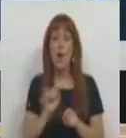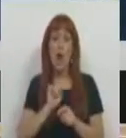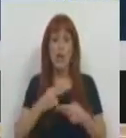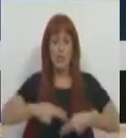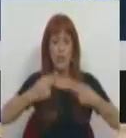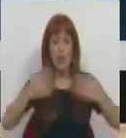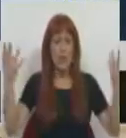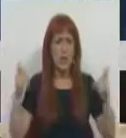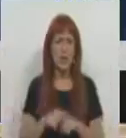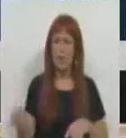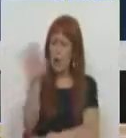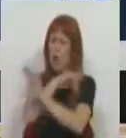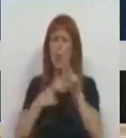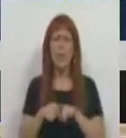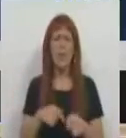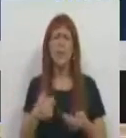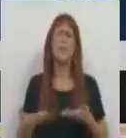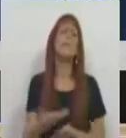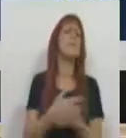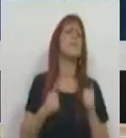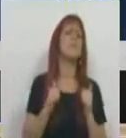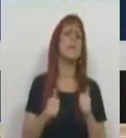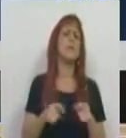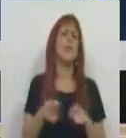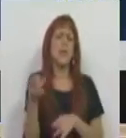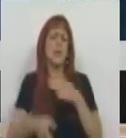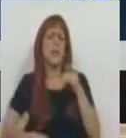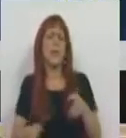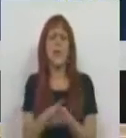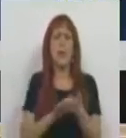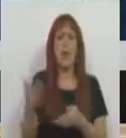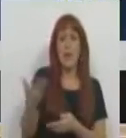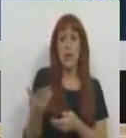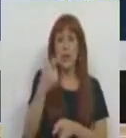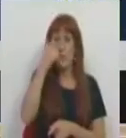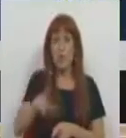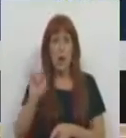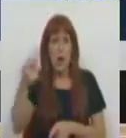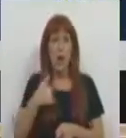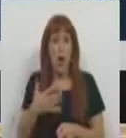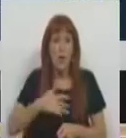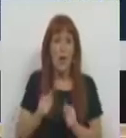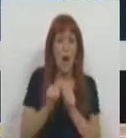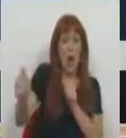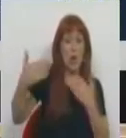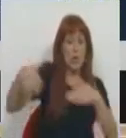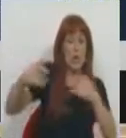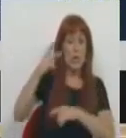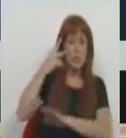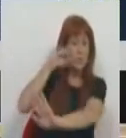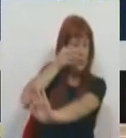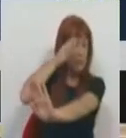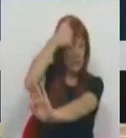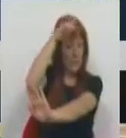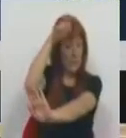nossas fronteiras. A Europa convive bem com o atropelo dos mais básicos direitos humanos, só pede que seja longe da nossa vista,